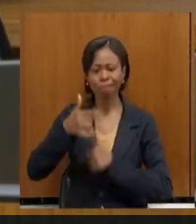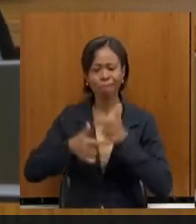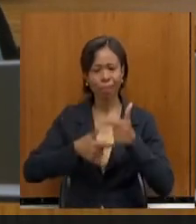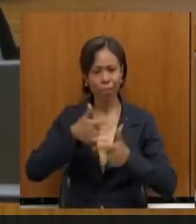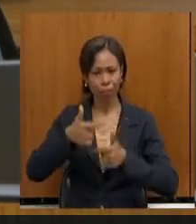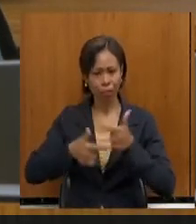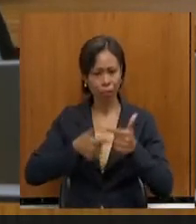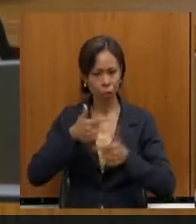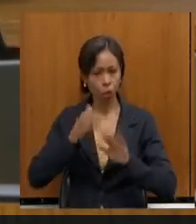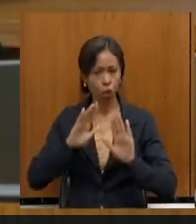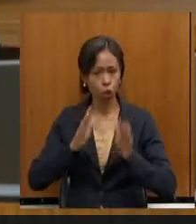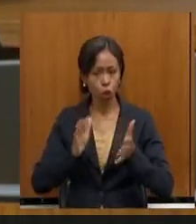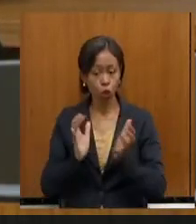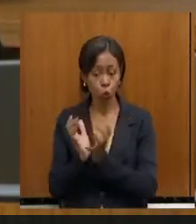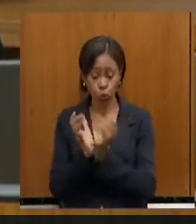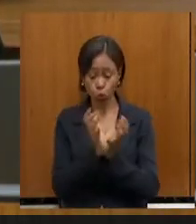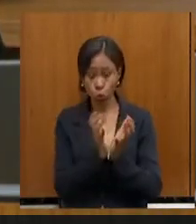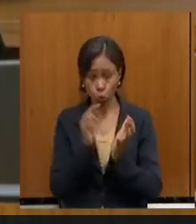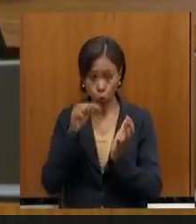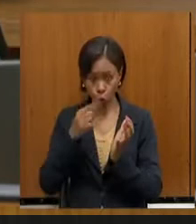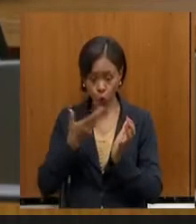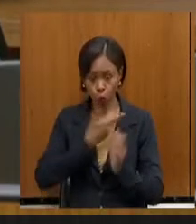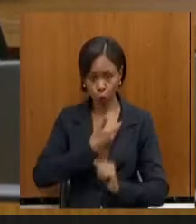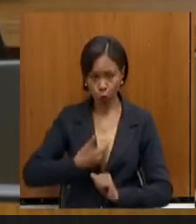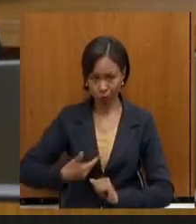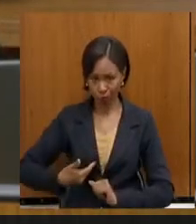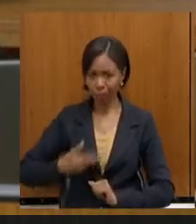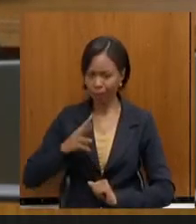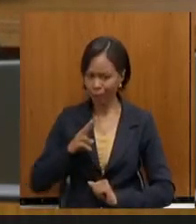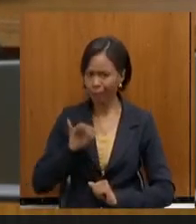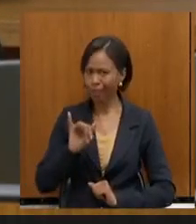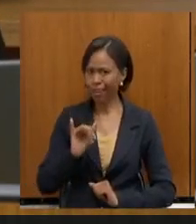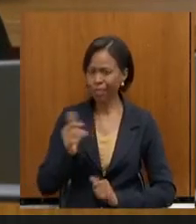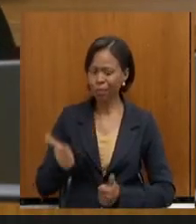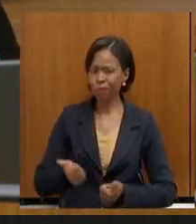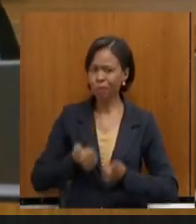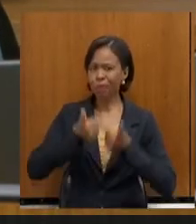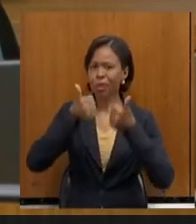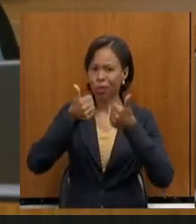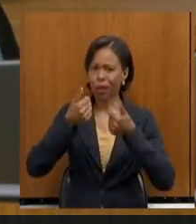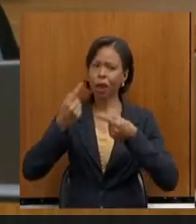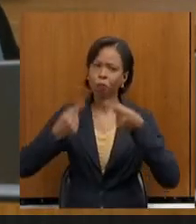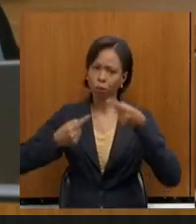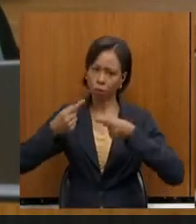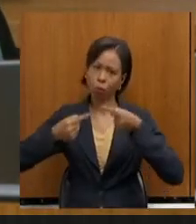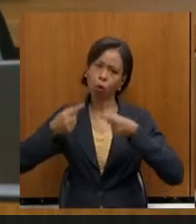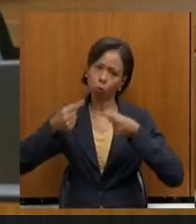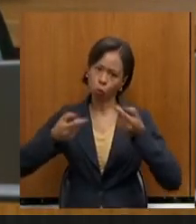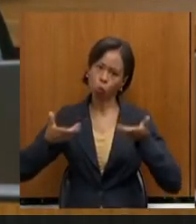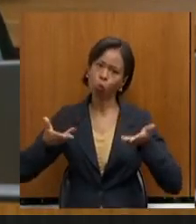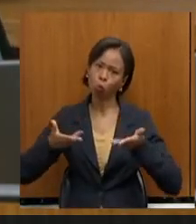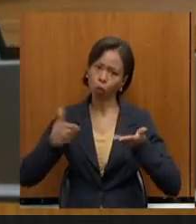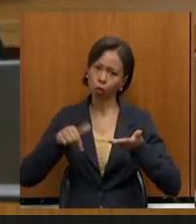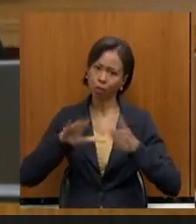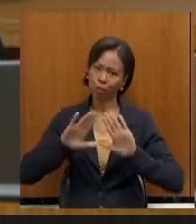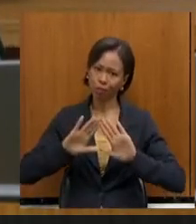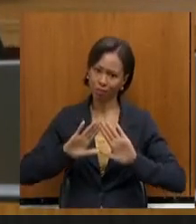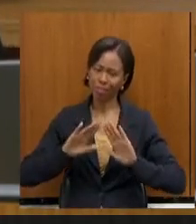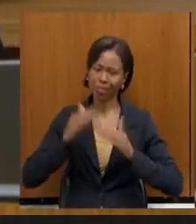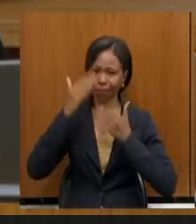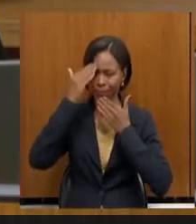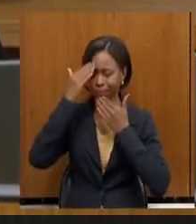que foi realizado pela equipe de governo será muito aprimorado a partir das discussões que nós teremos aqui nesta Assembleia